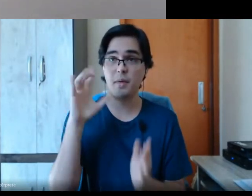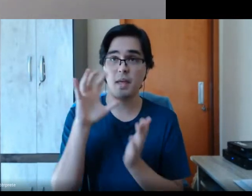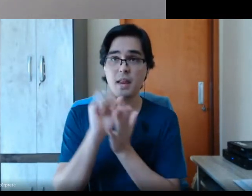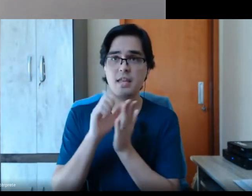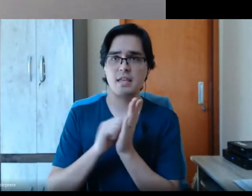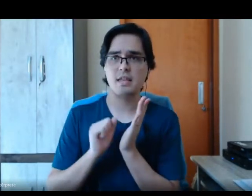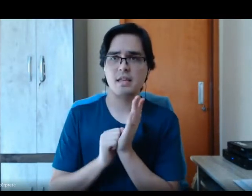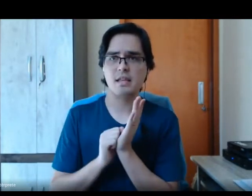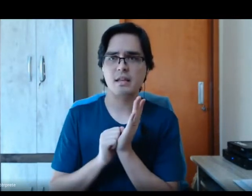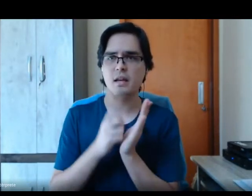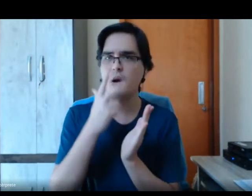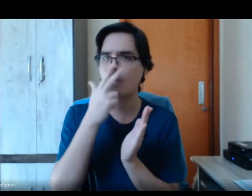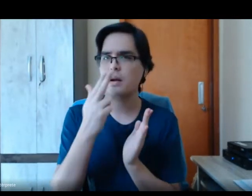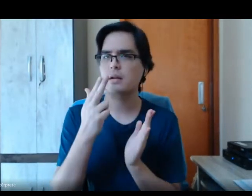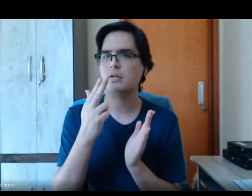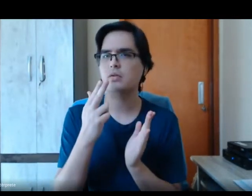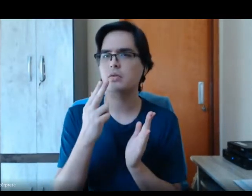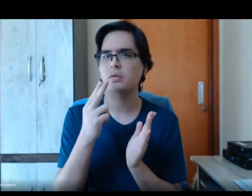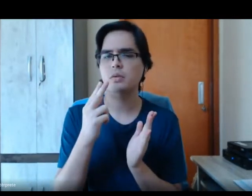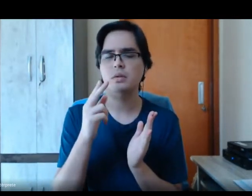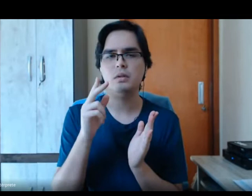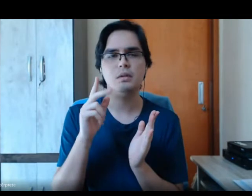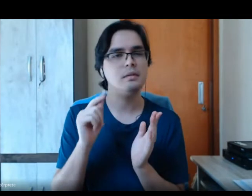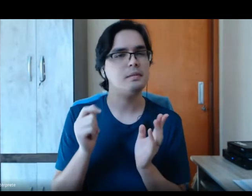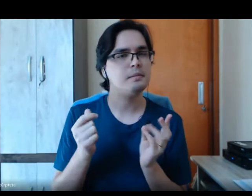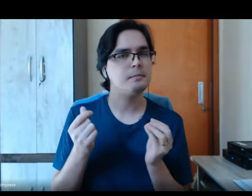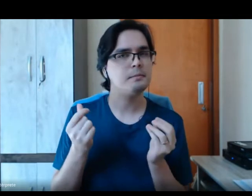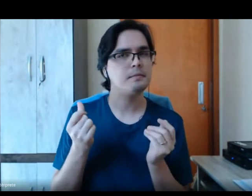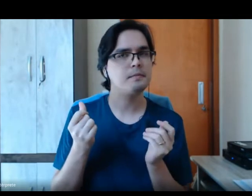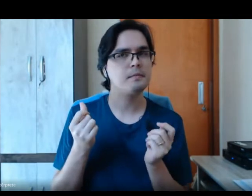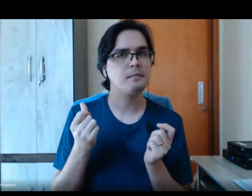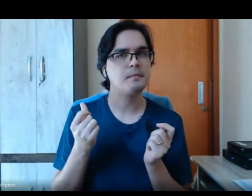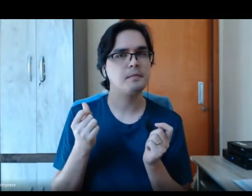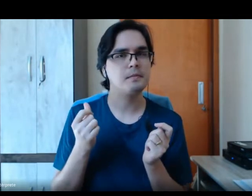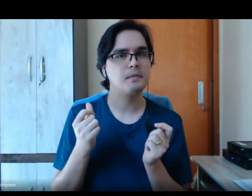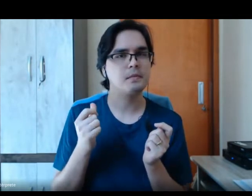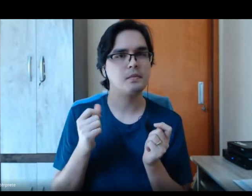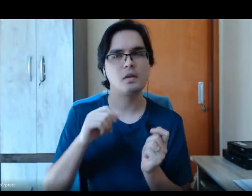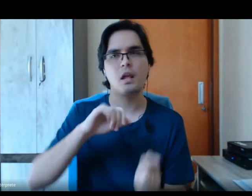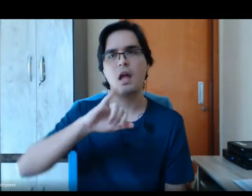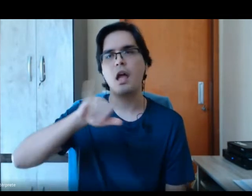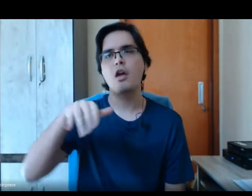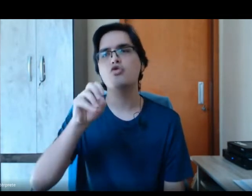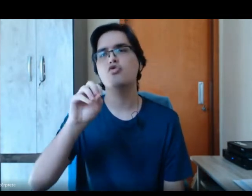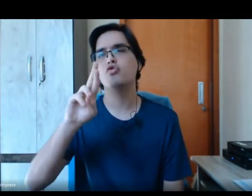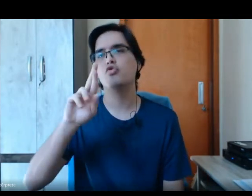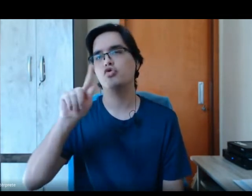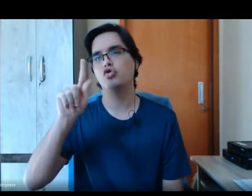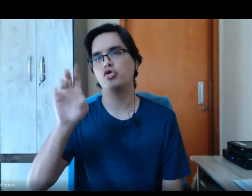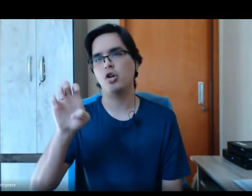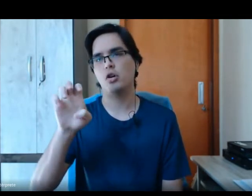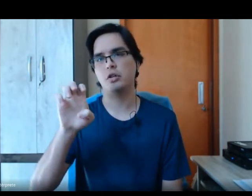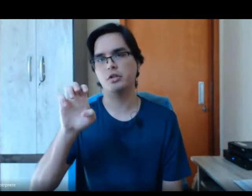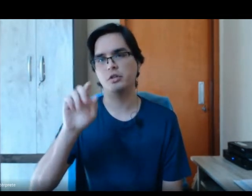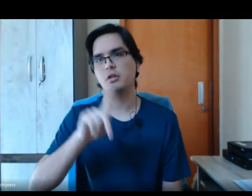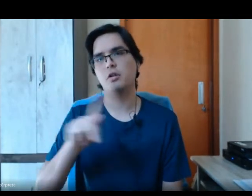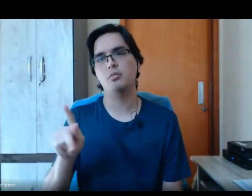a resposta. Bom dia. Depois de ouvir essa pequena intervenção da professora